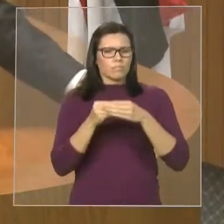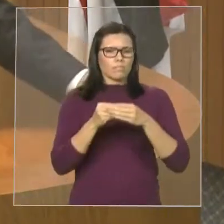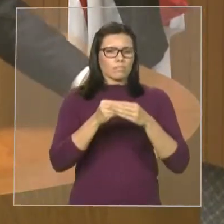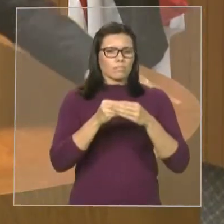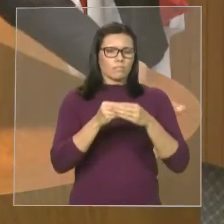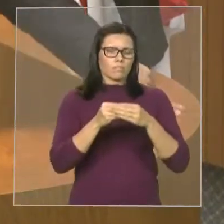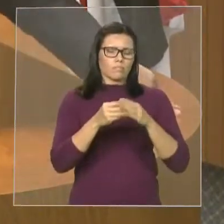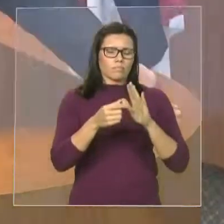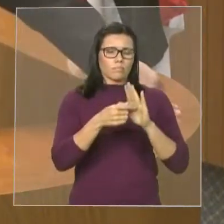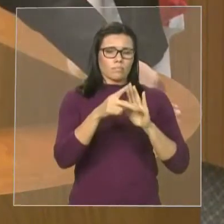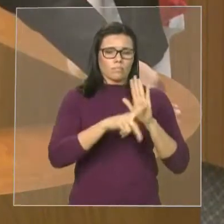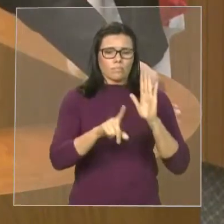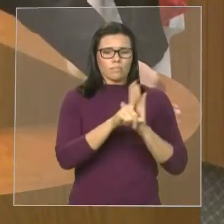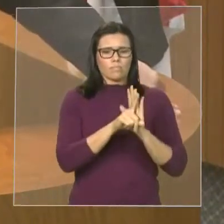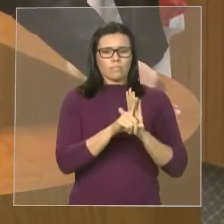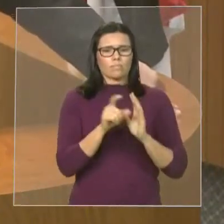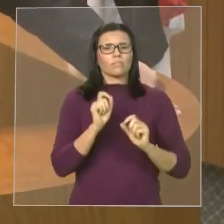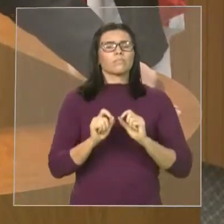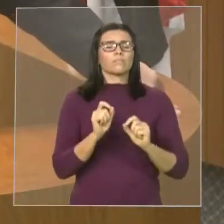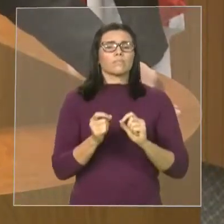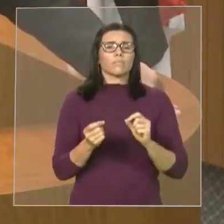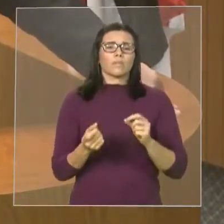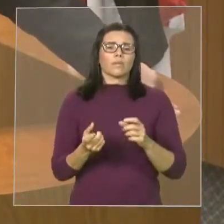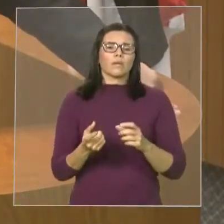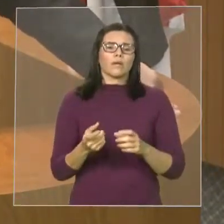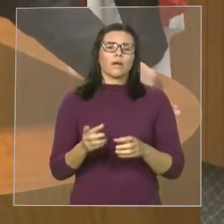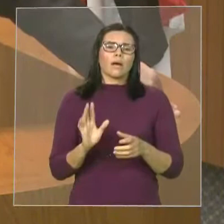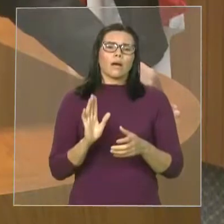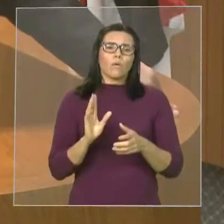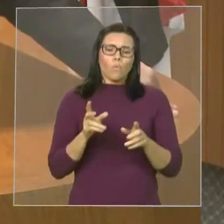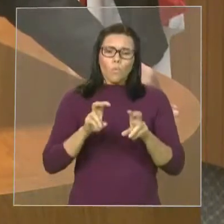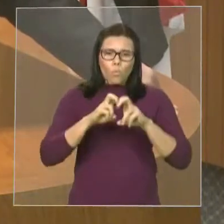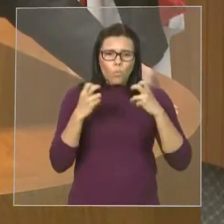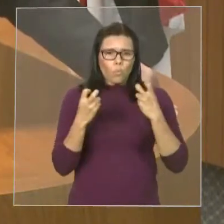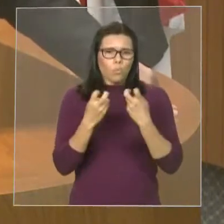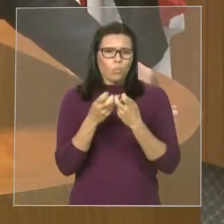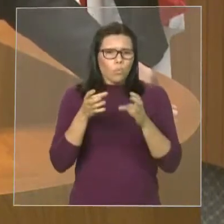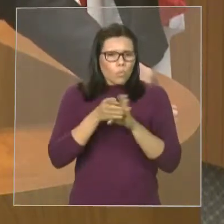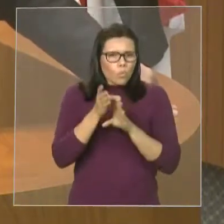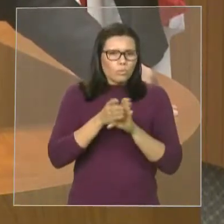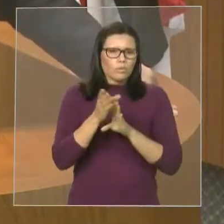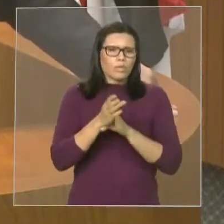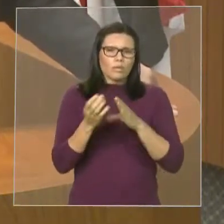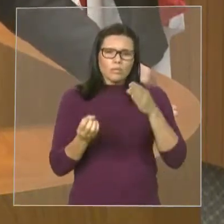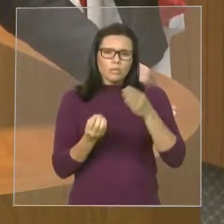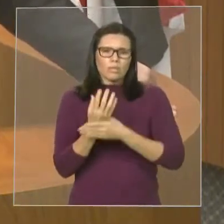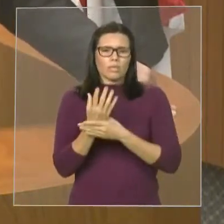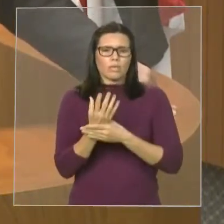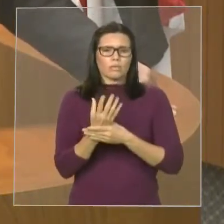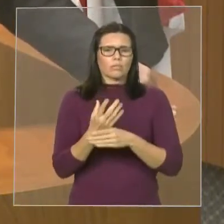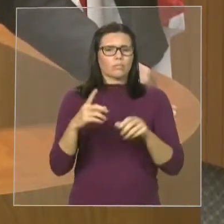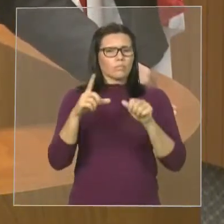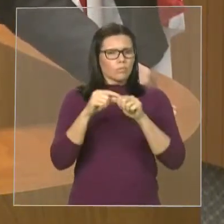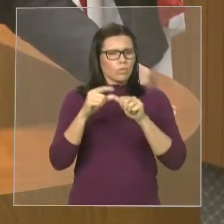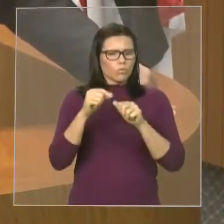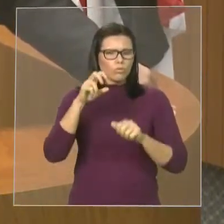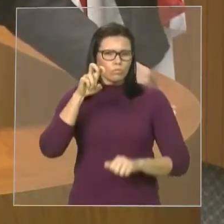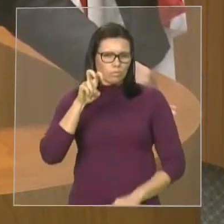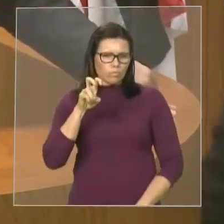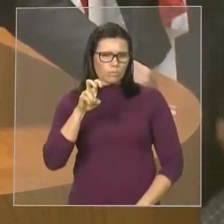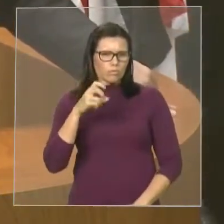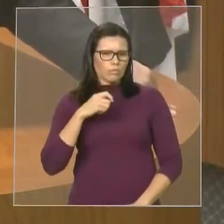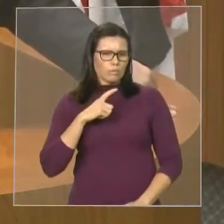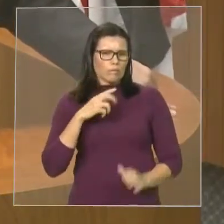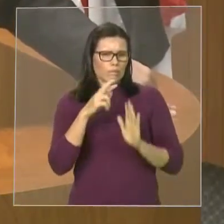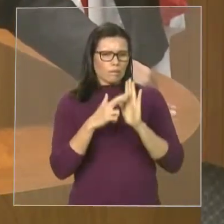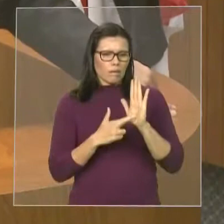composição do Conselho, que está previsto no artigo 5º. O deputado Max Barros esteve presente nas audiências públicas, o